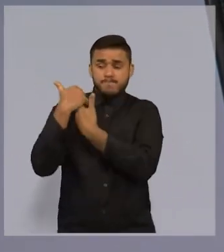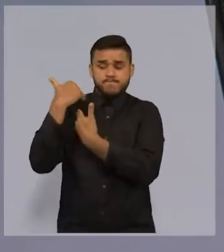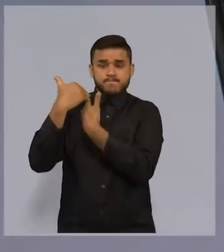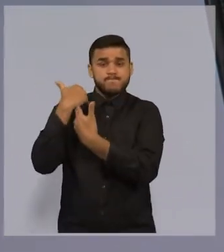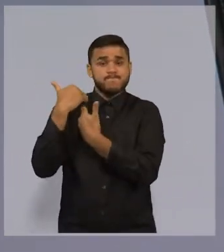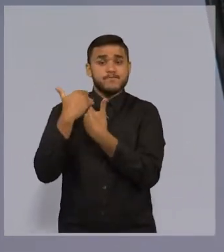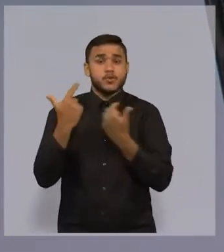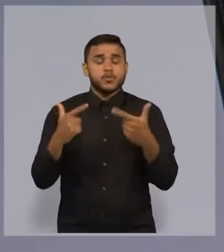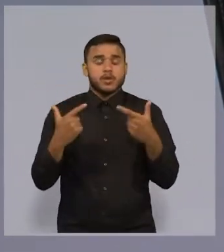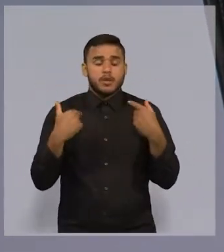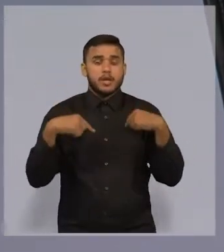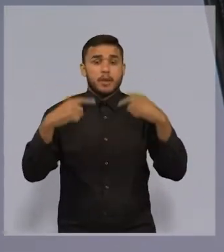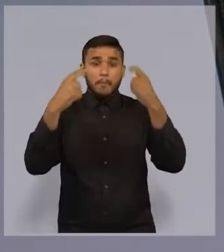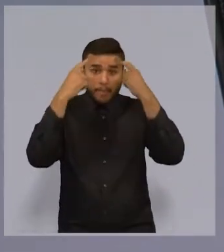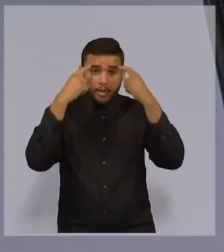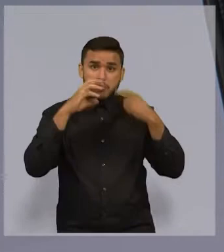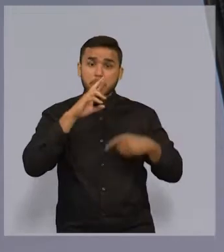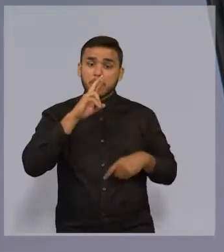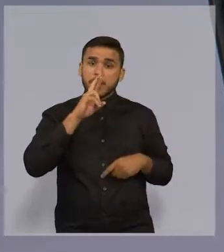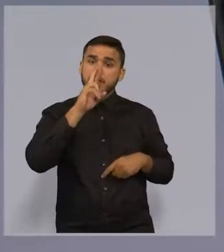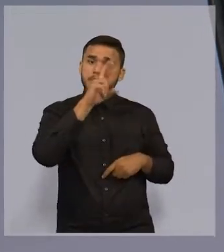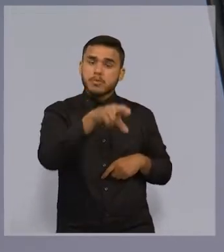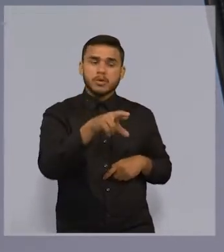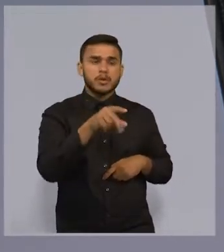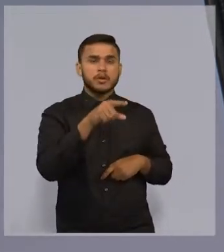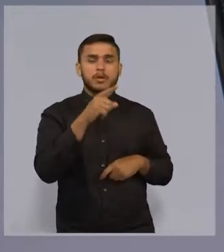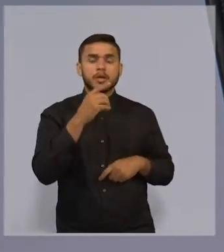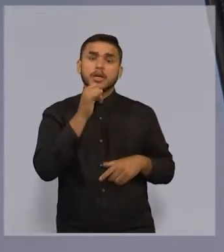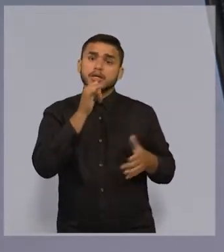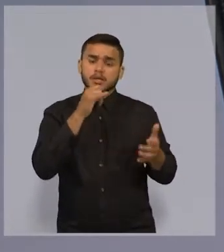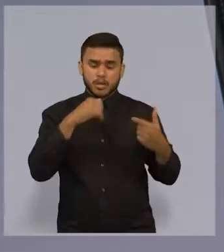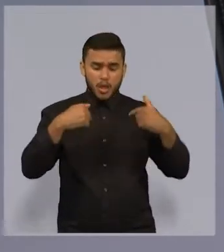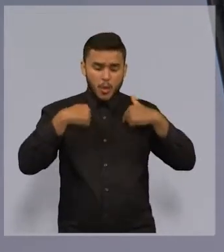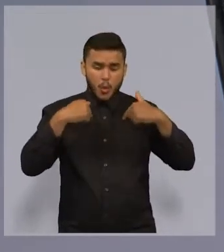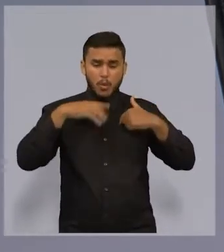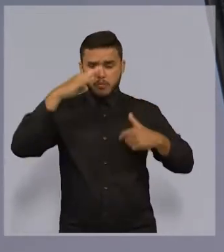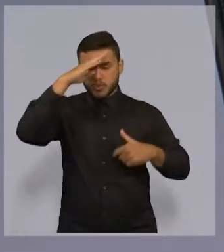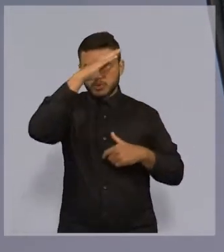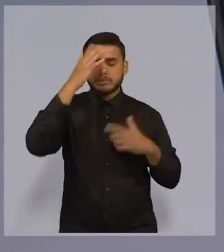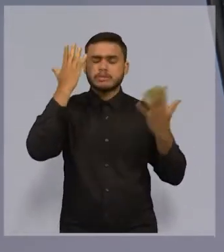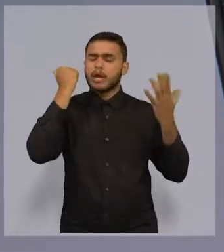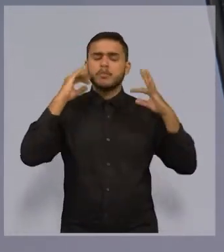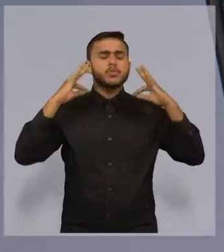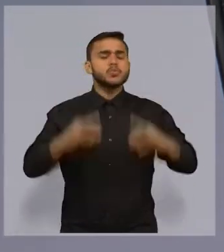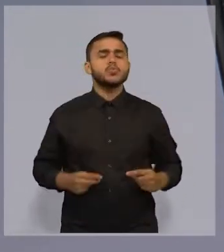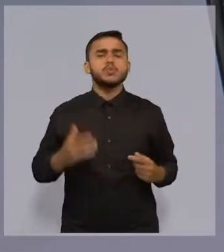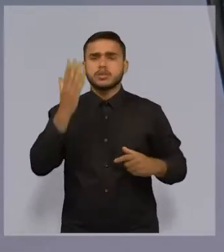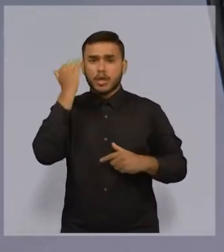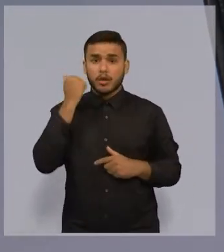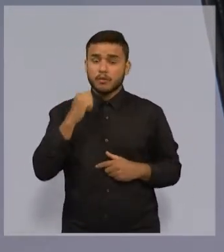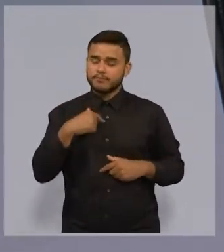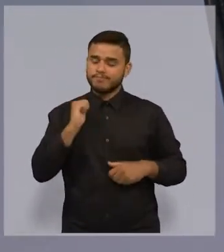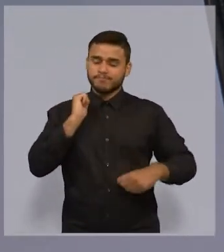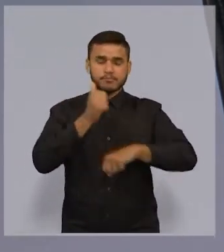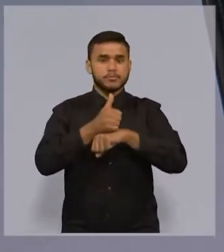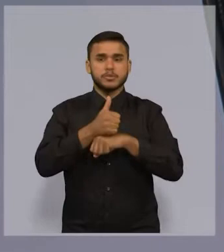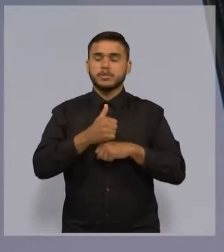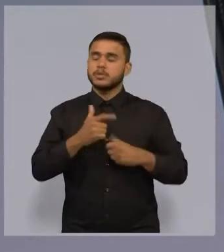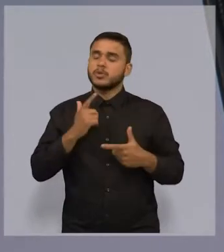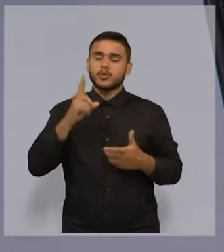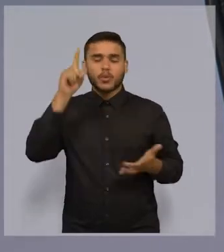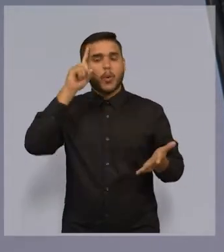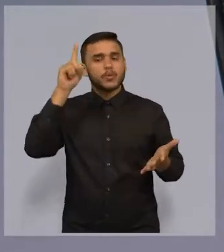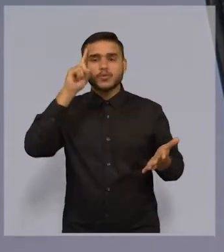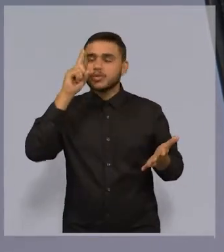assessoria e falta também sensibilidade para ele ouvir, porque uma coisa é você dar o conselho e o cidadão não querer seguir, acha que sabe de tudo.